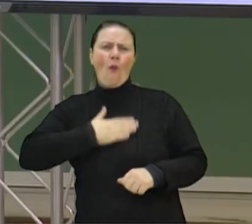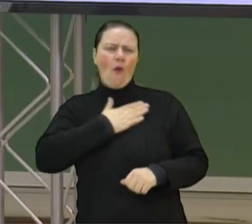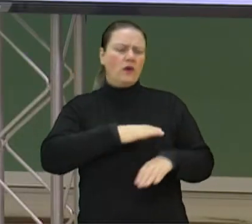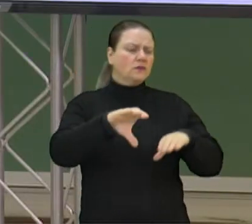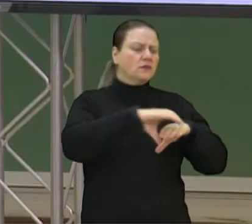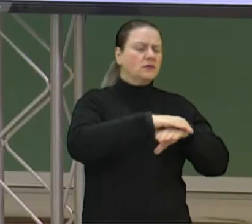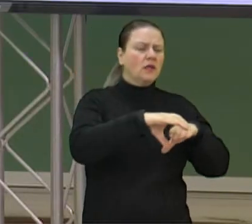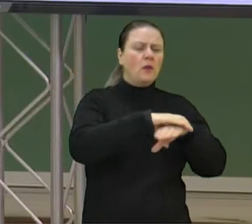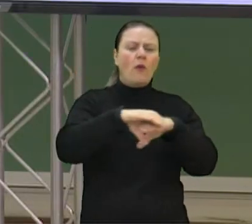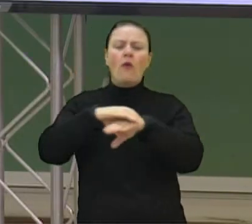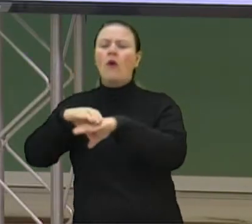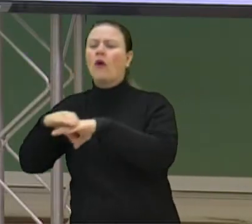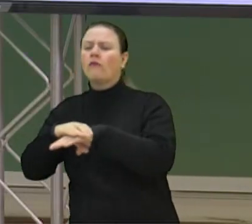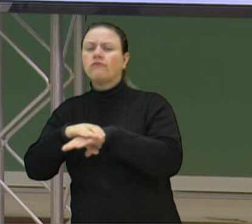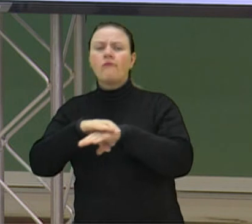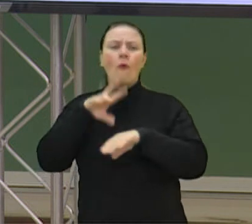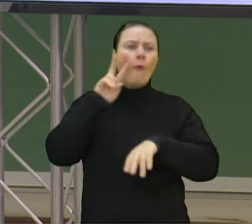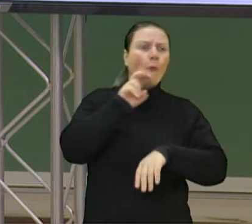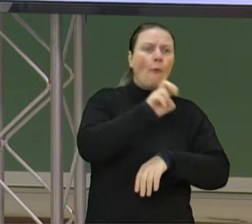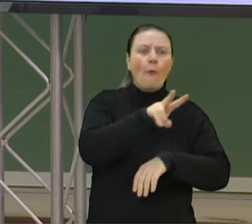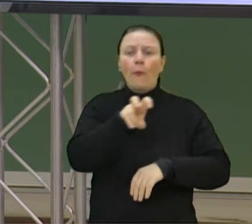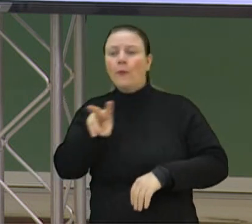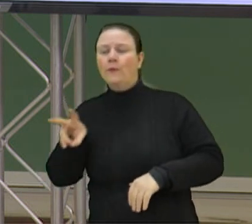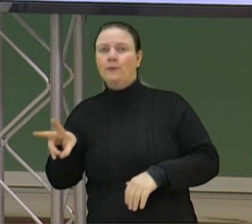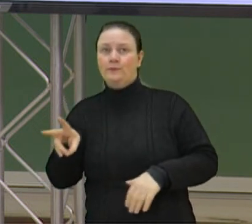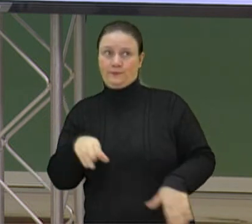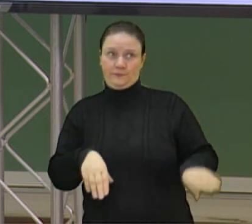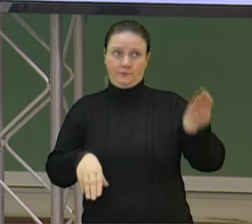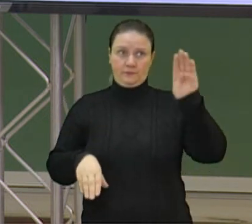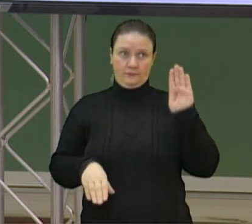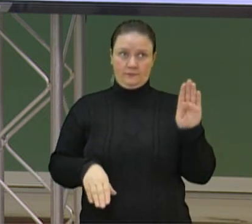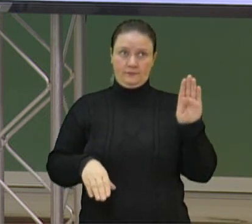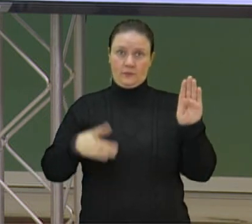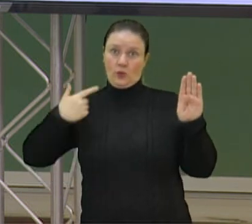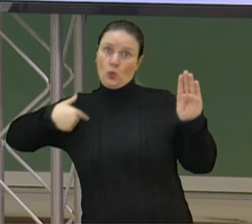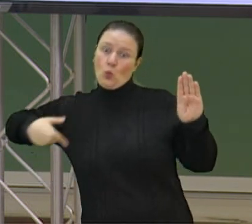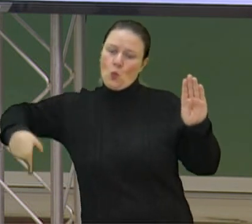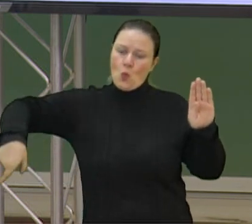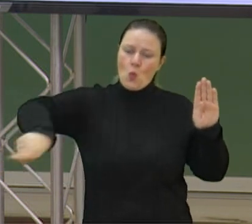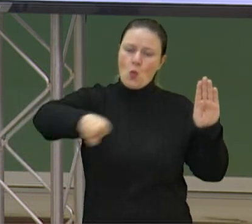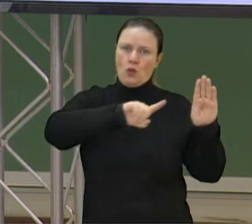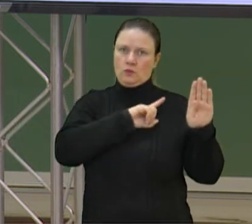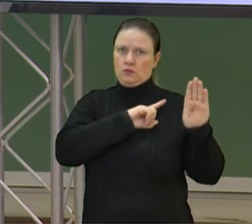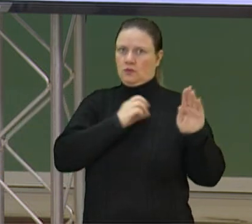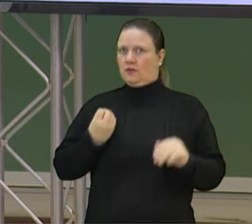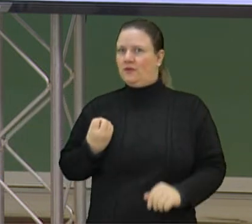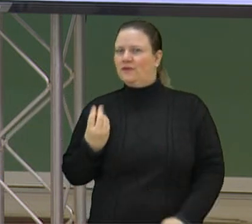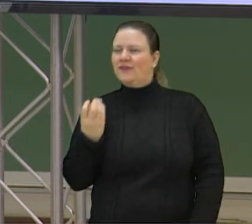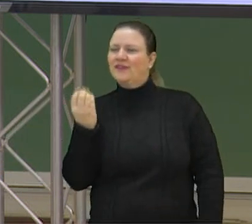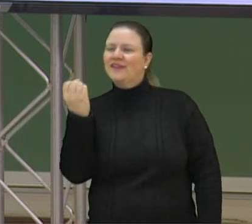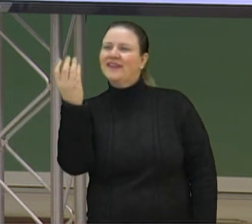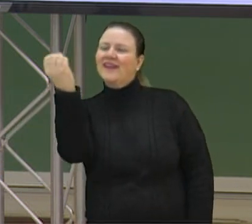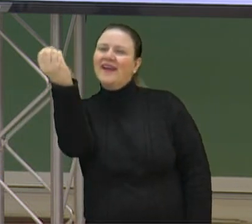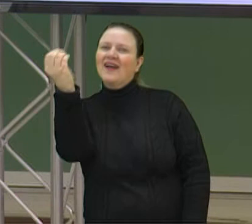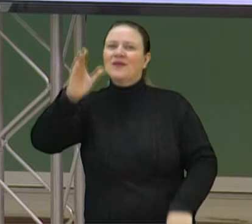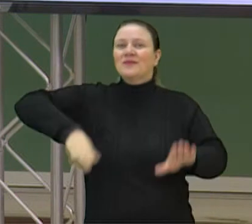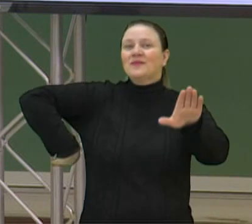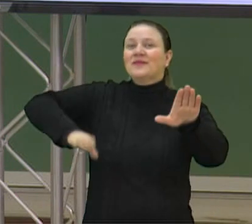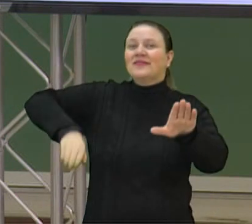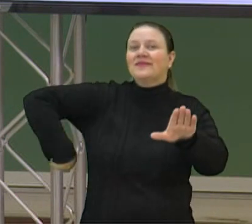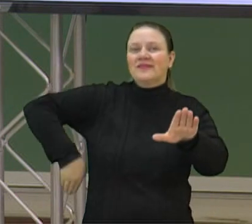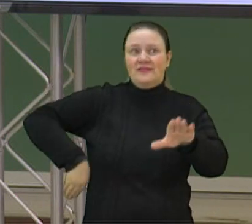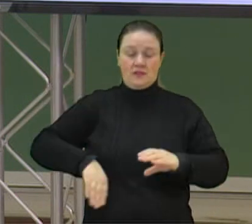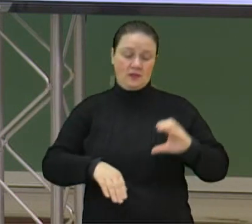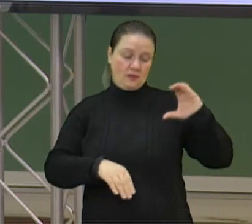né? As lojas de sapatos. Nos fascinam viajar para la playa. Ou les